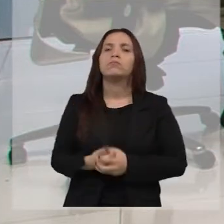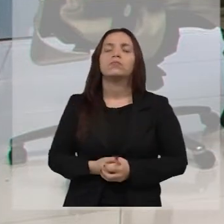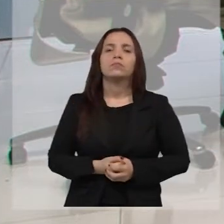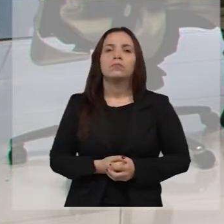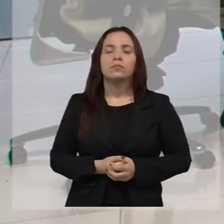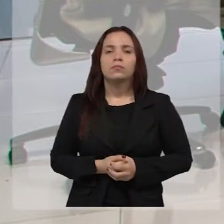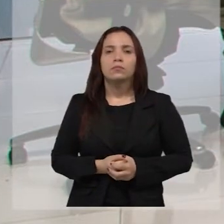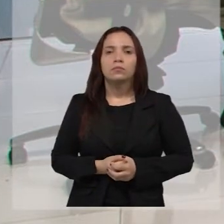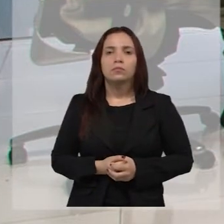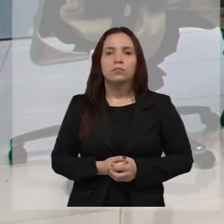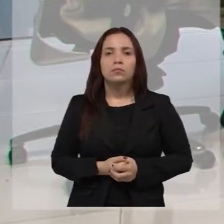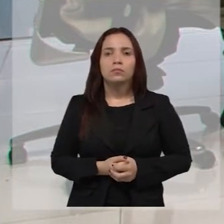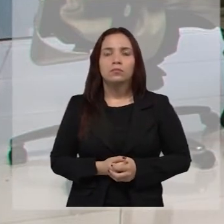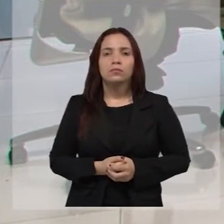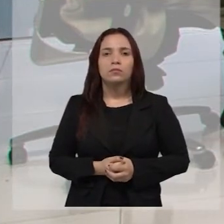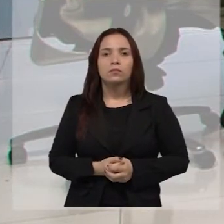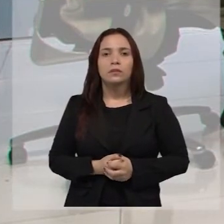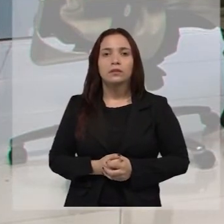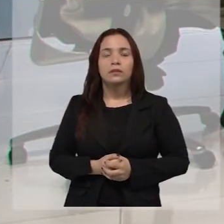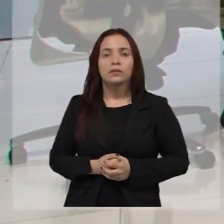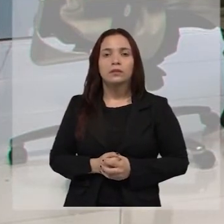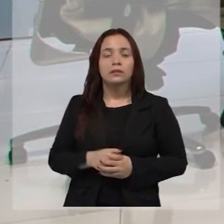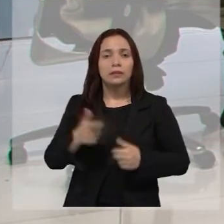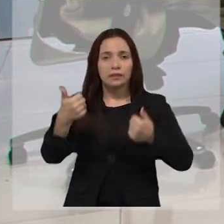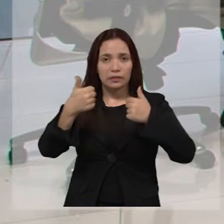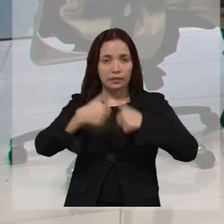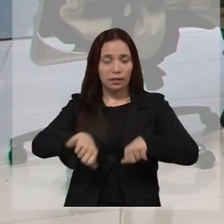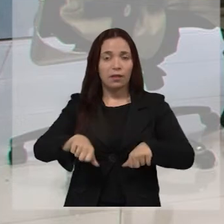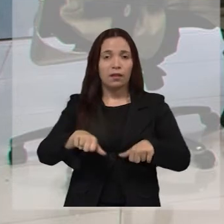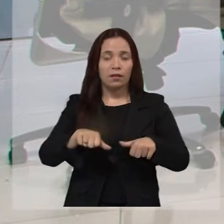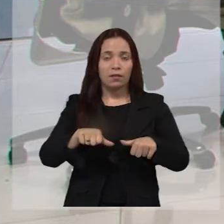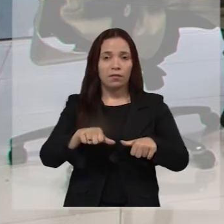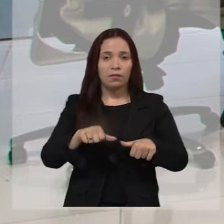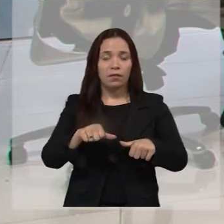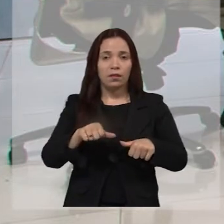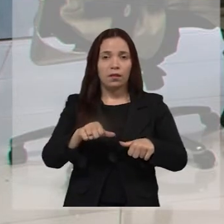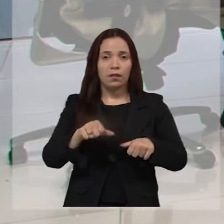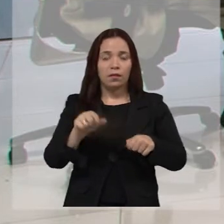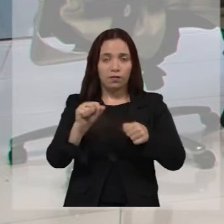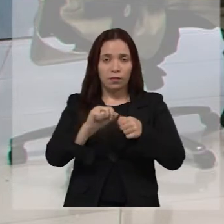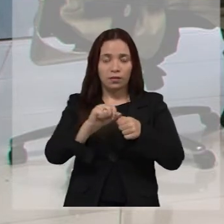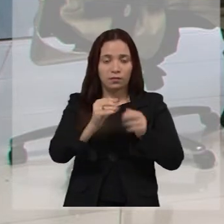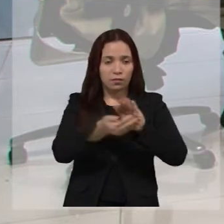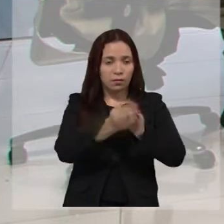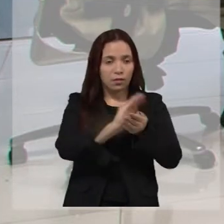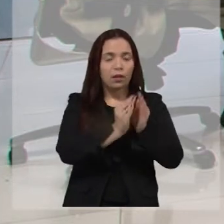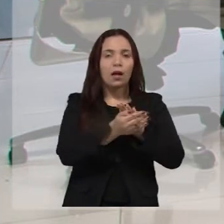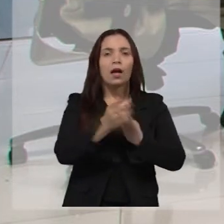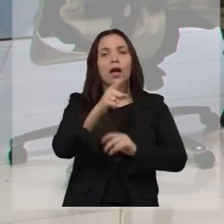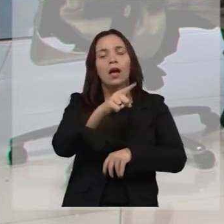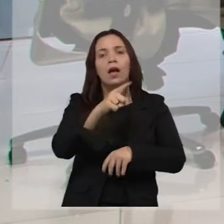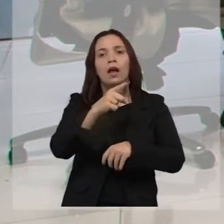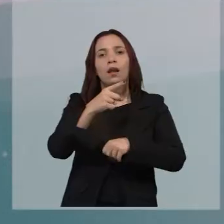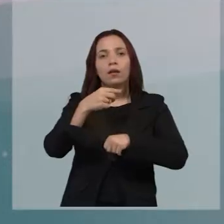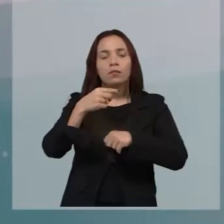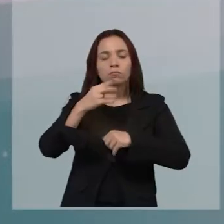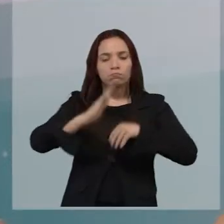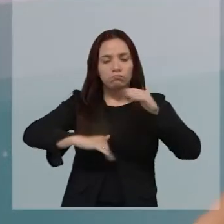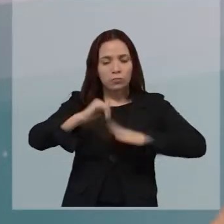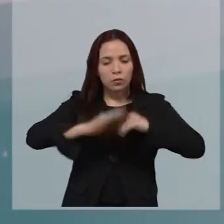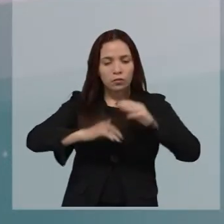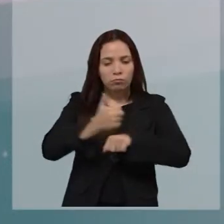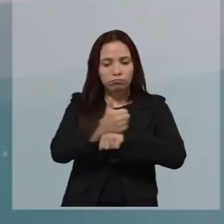Ela superou a etapa da ocupação do artesanato por artesanato, né? Por ocupação, e passou a levar como